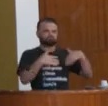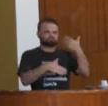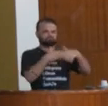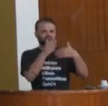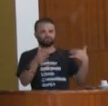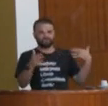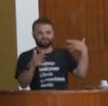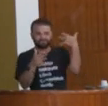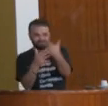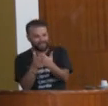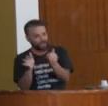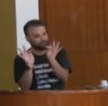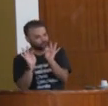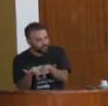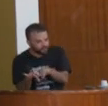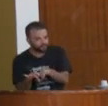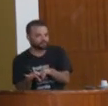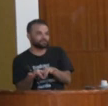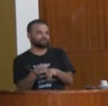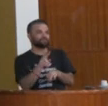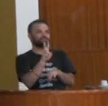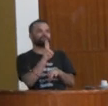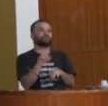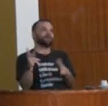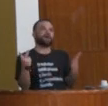sairá aqui